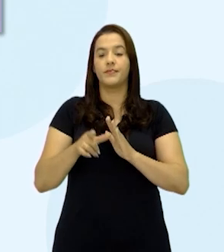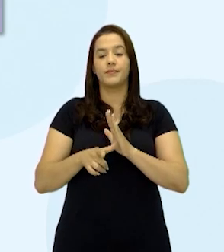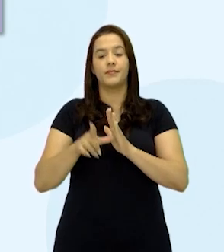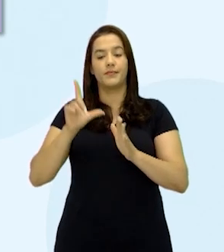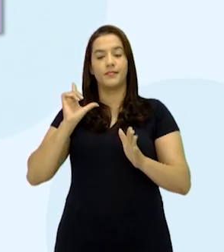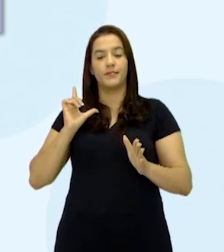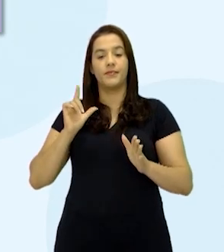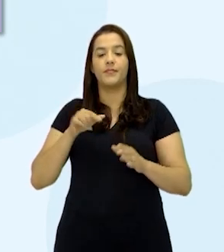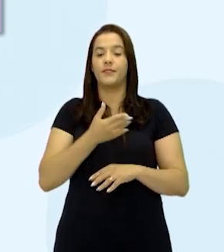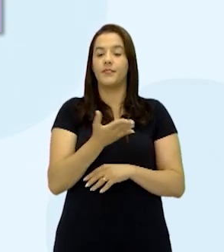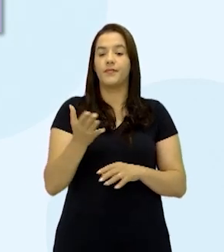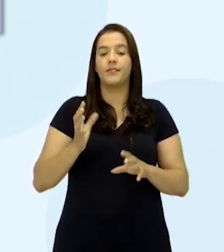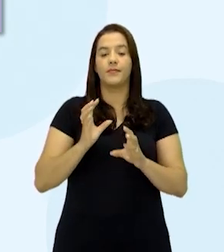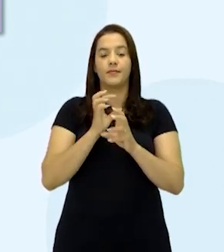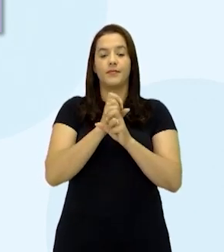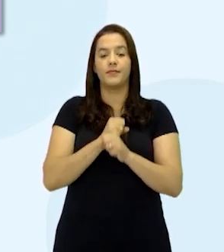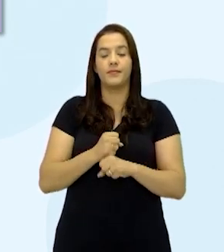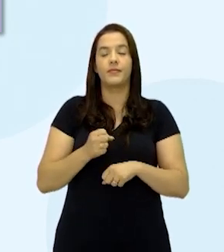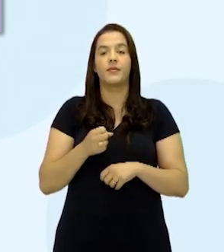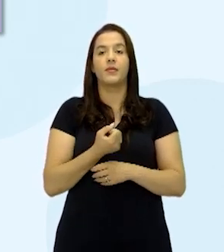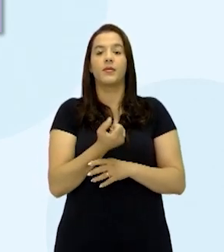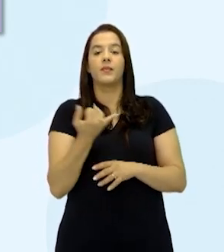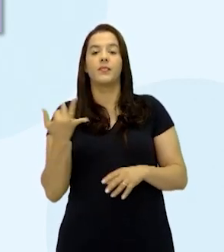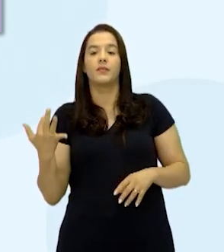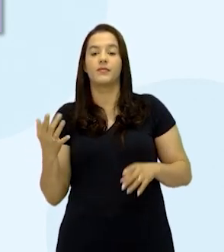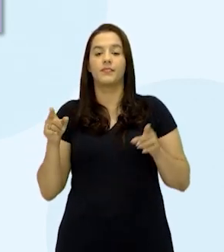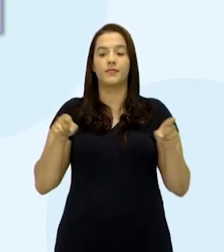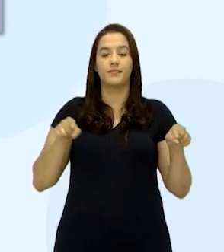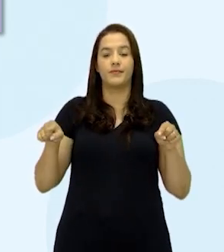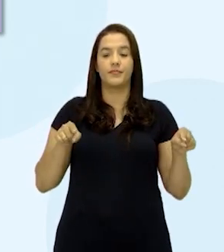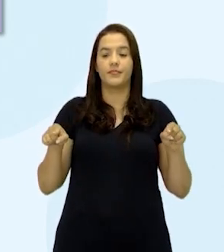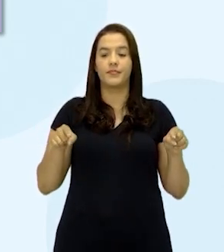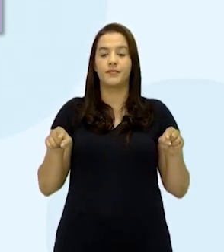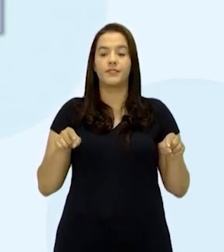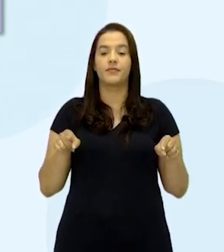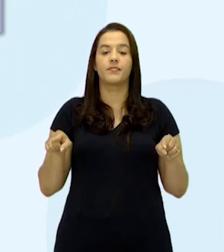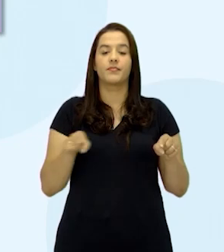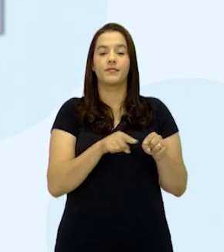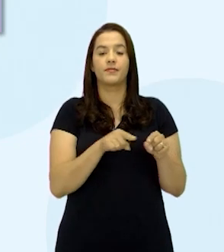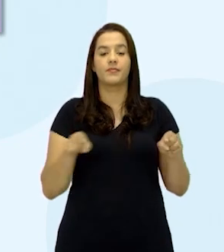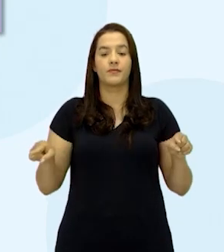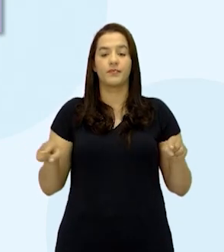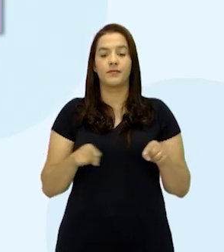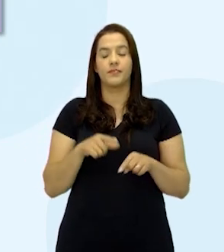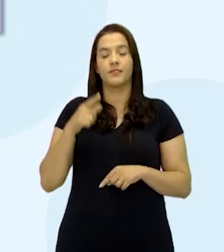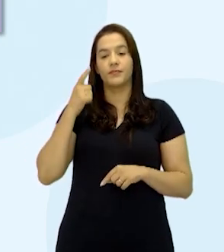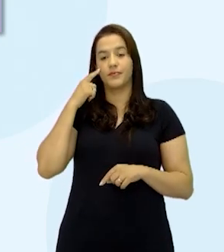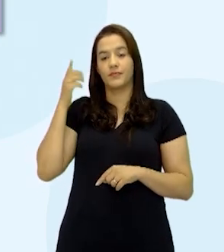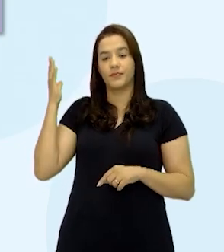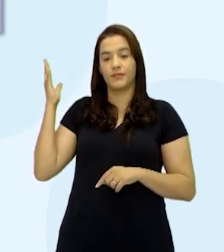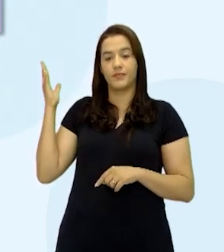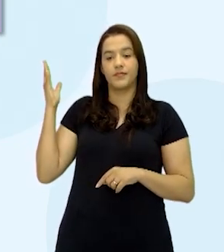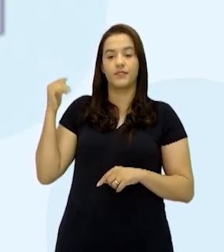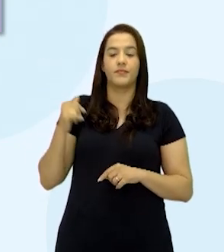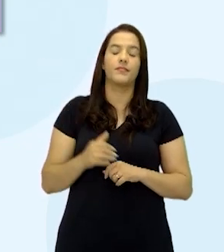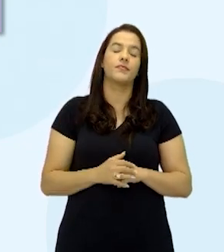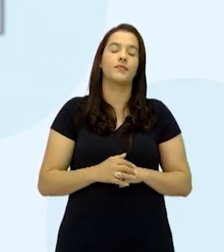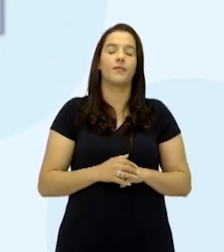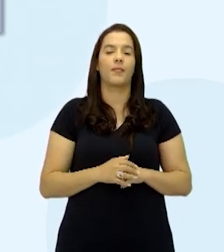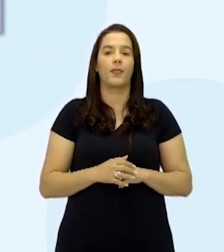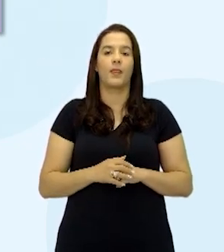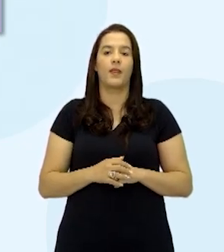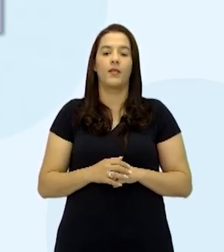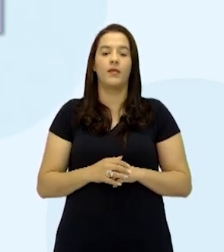de calcular quantos quilômetros tem entre as duas cidades, tem uma perguntinha em roxo aí aparecendo para vocês, né? Que diz